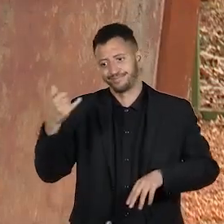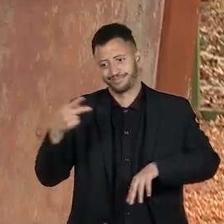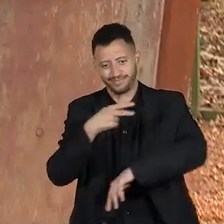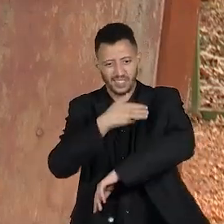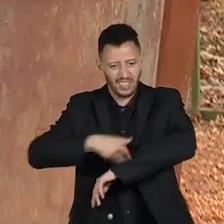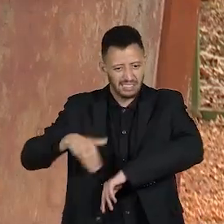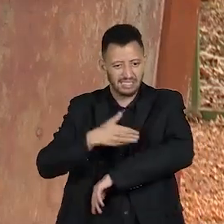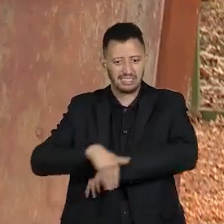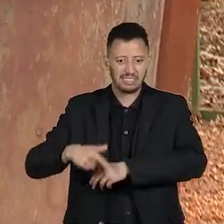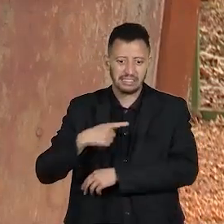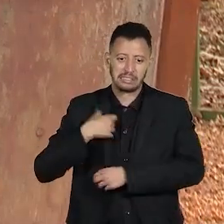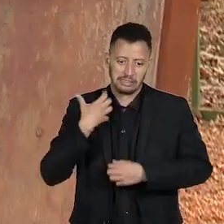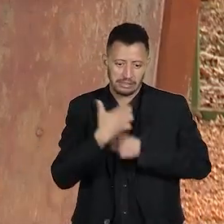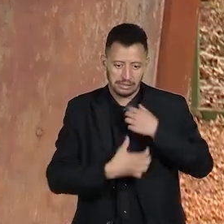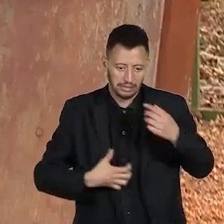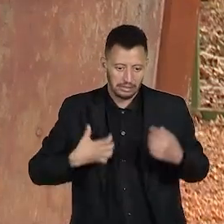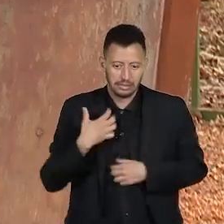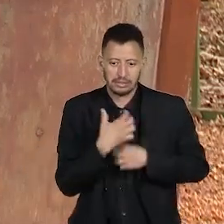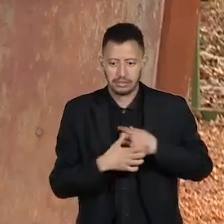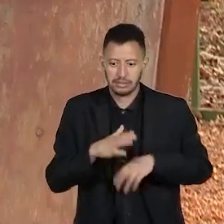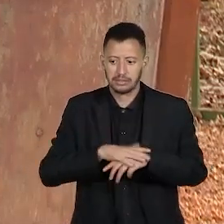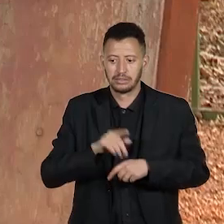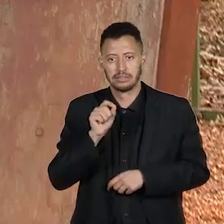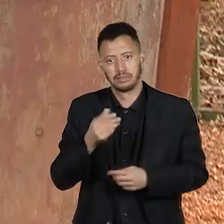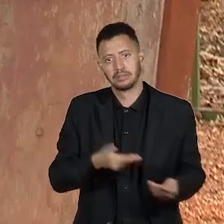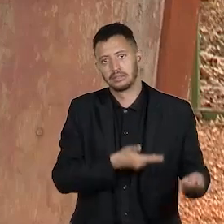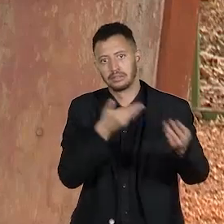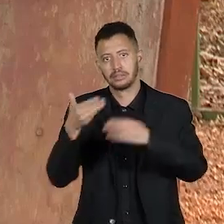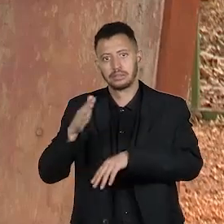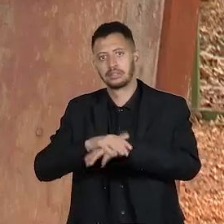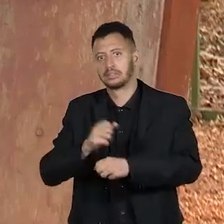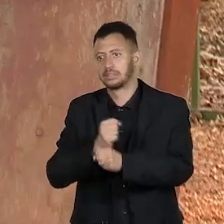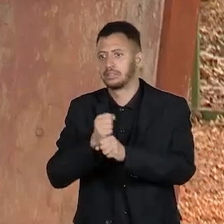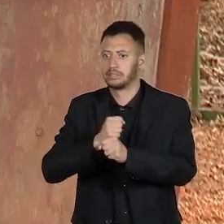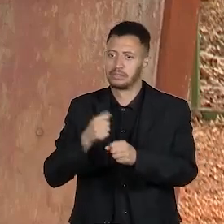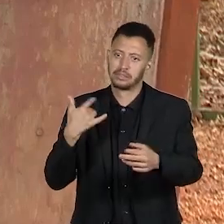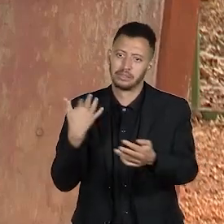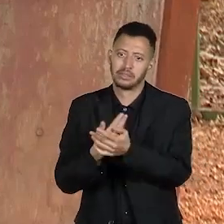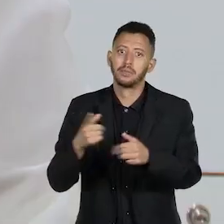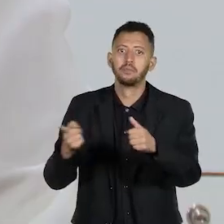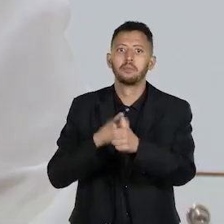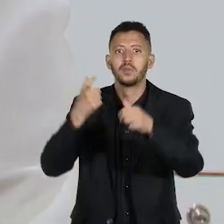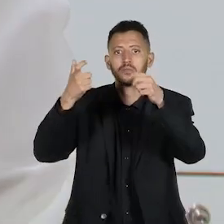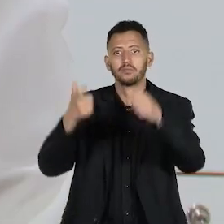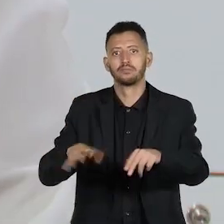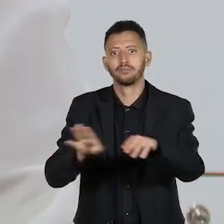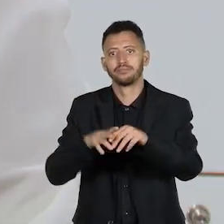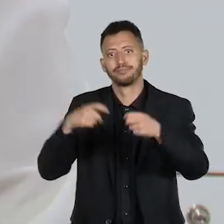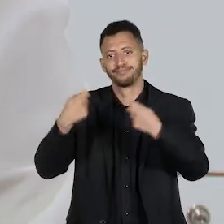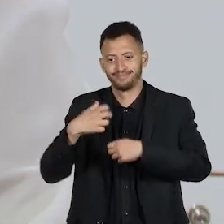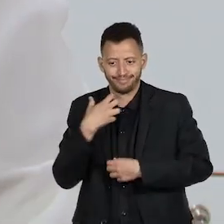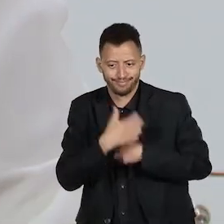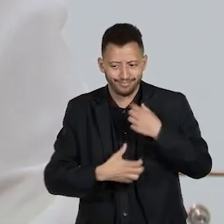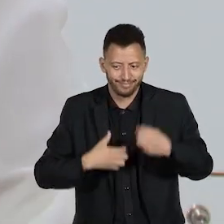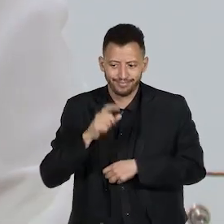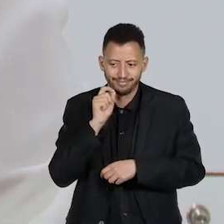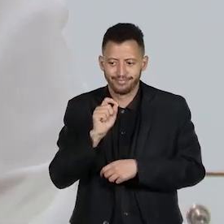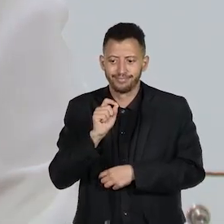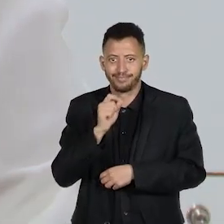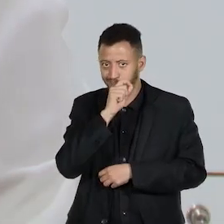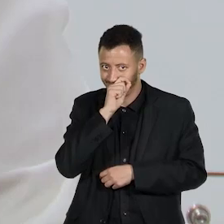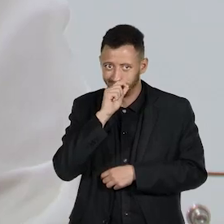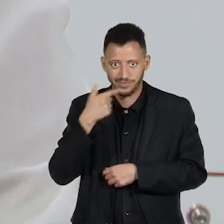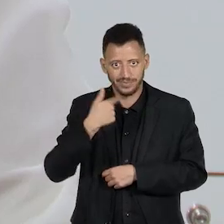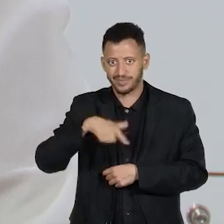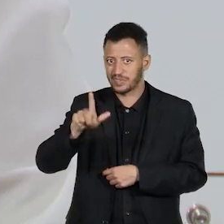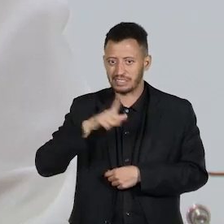das feridas físicas, as emocionais, essas são levadas para o resto da vida. Em primeiro lugar, elas têm uma sensação de